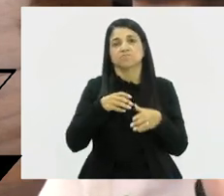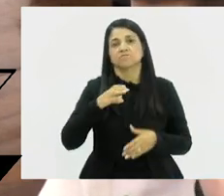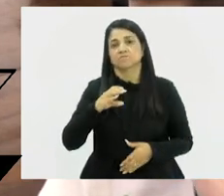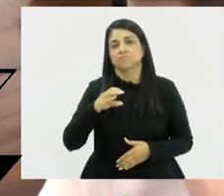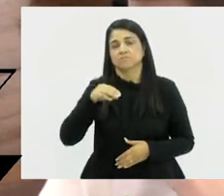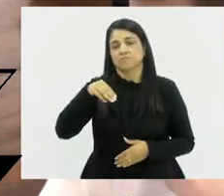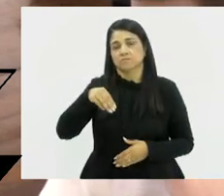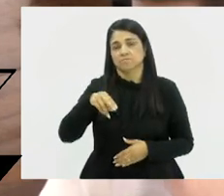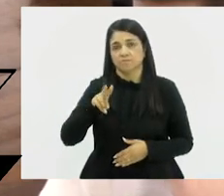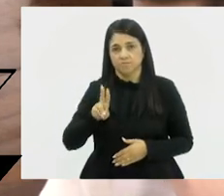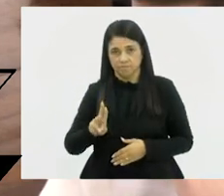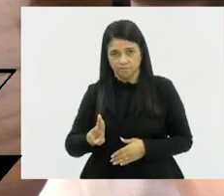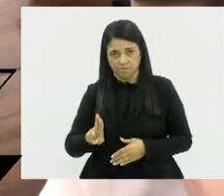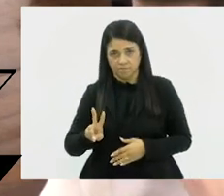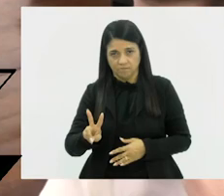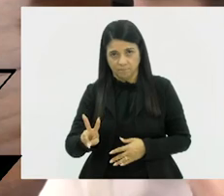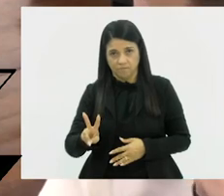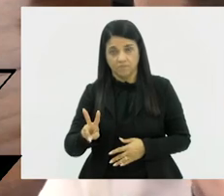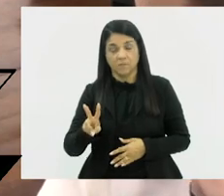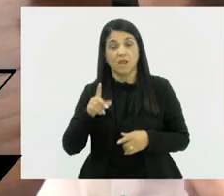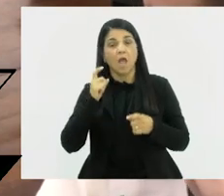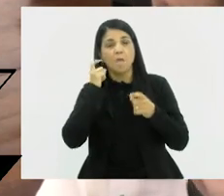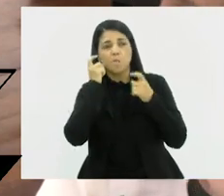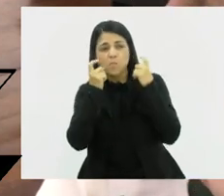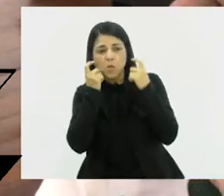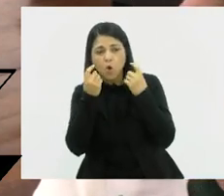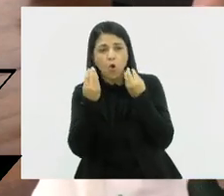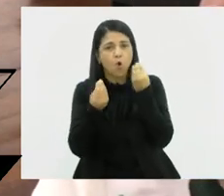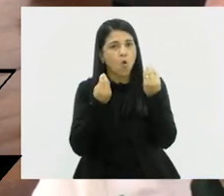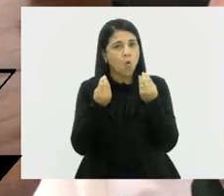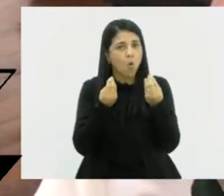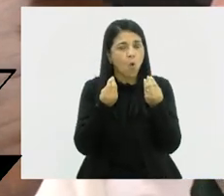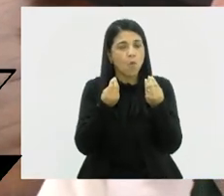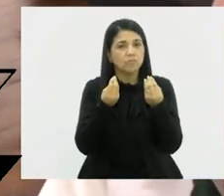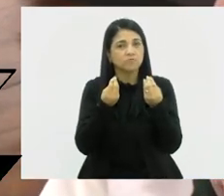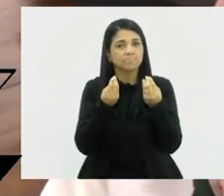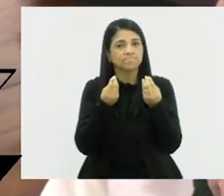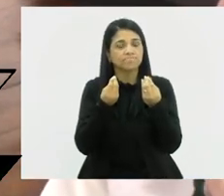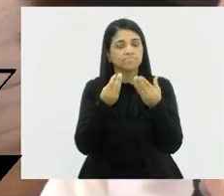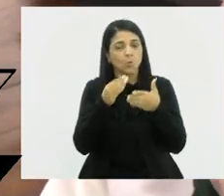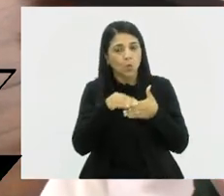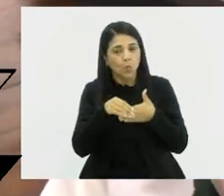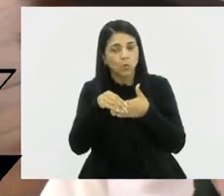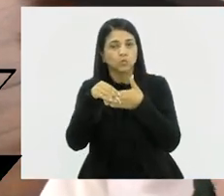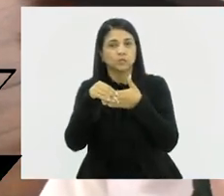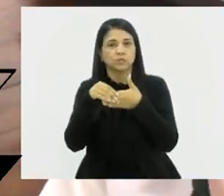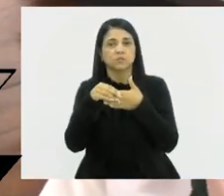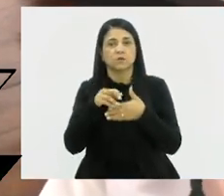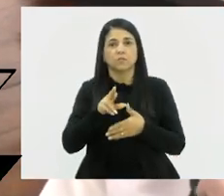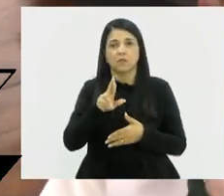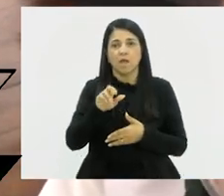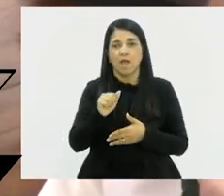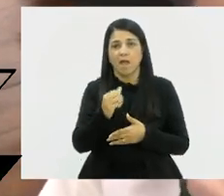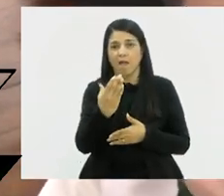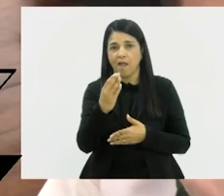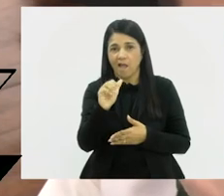que é a preocupação da forma como é conduzida, né, essa temática sobre as raças